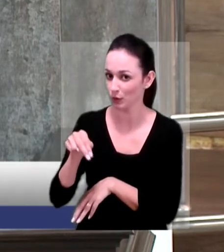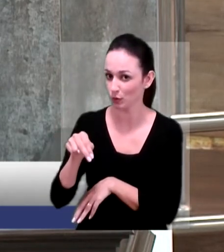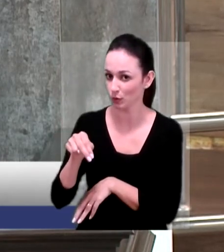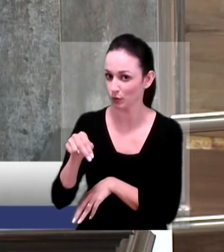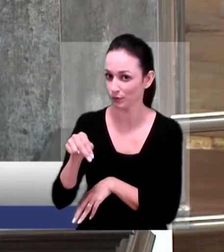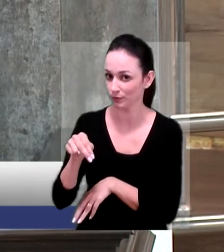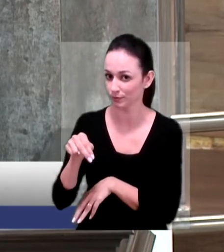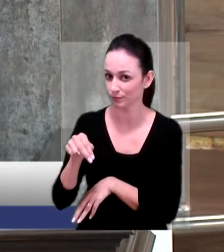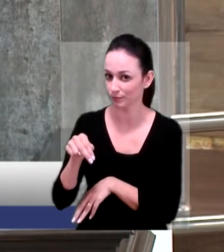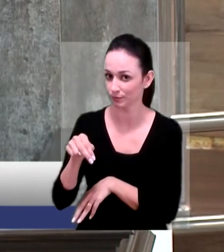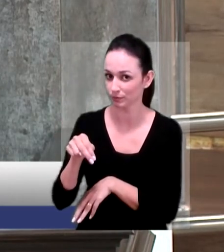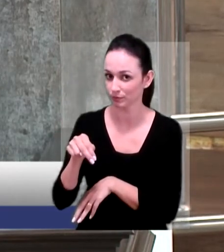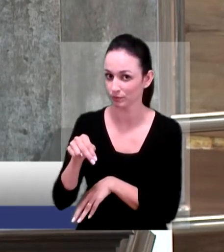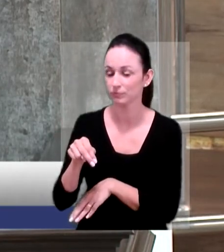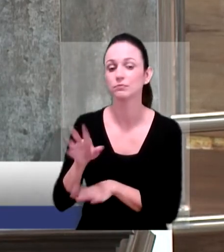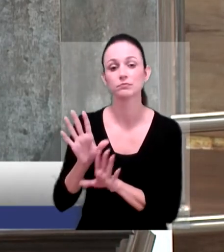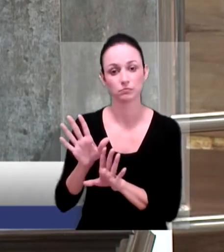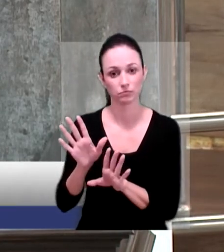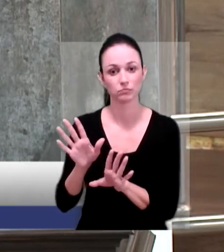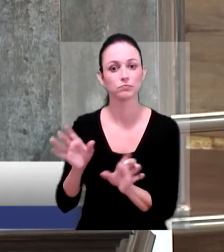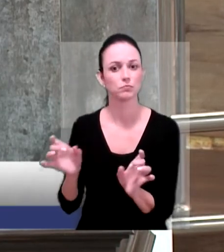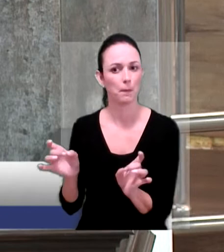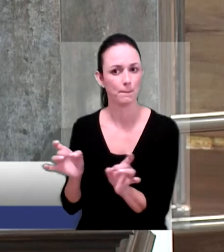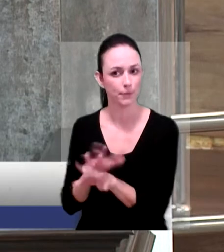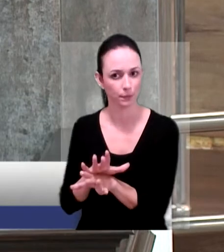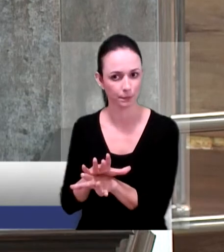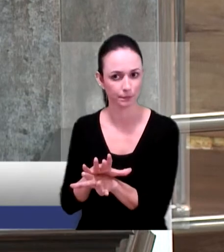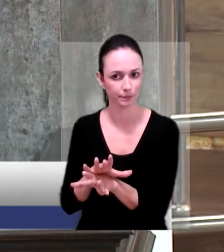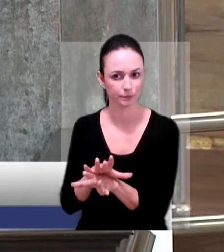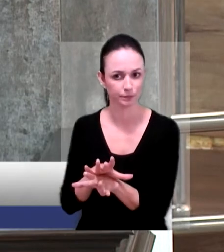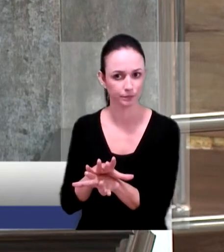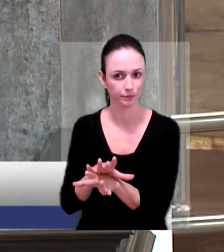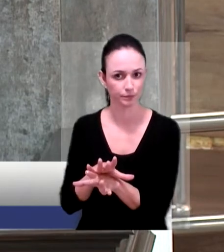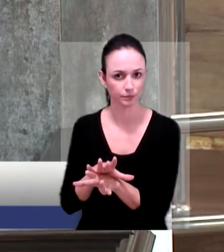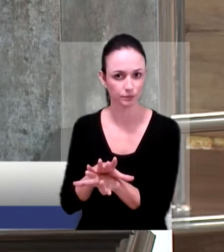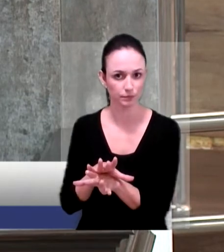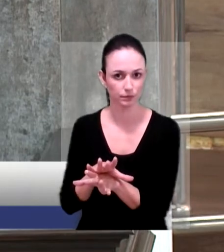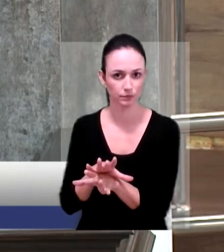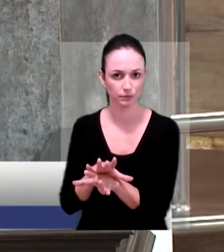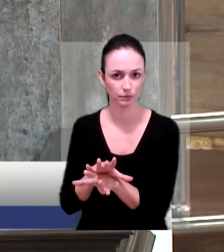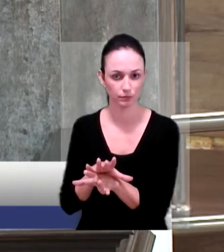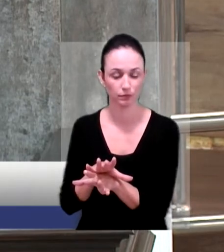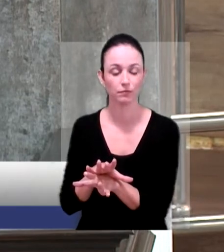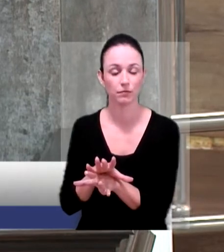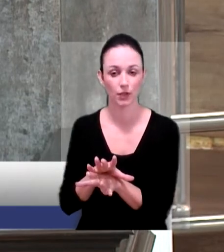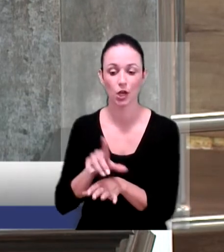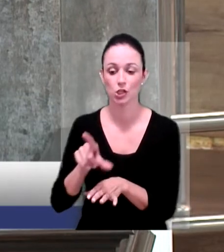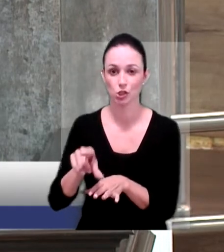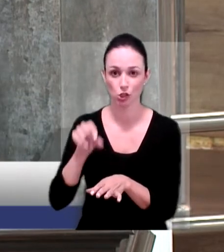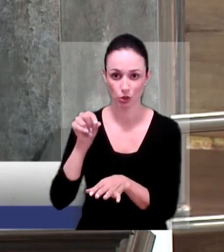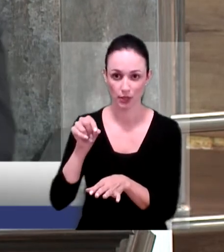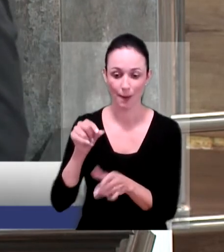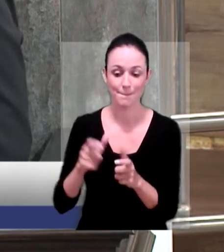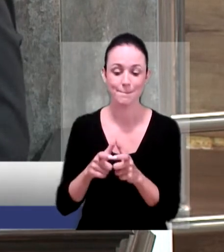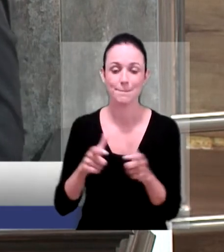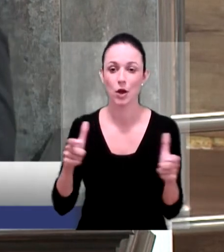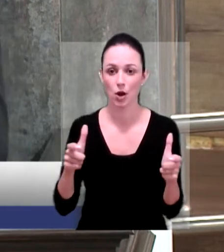encerrou. E por escolha da maioria da população de